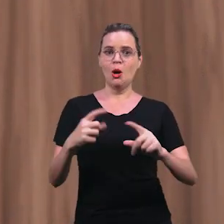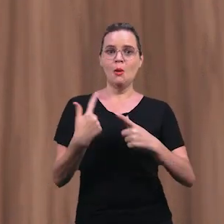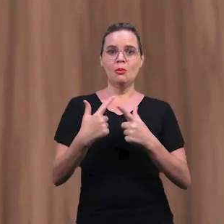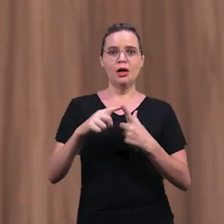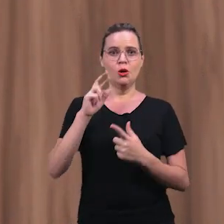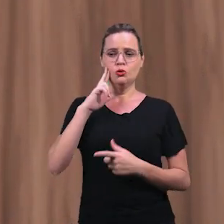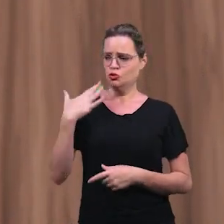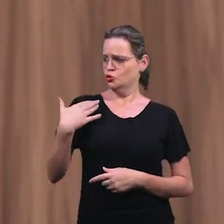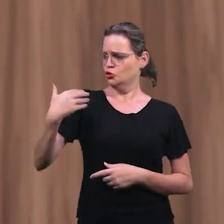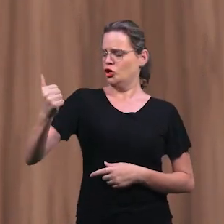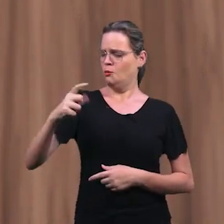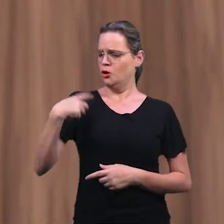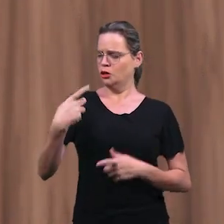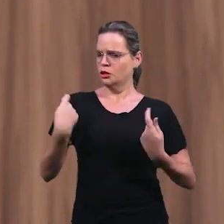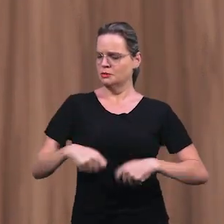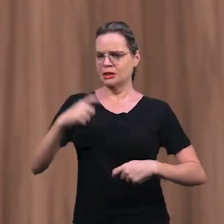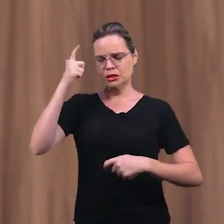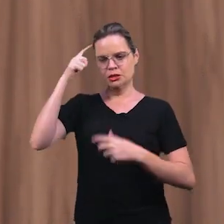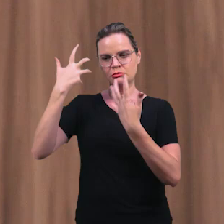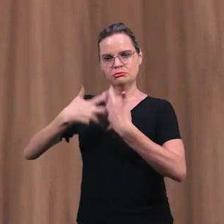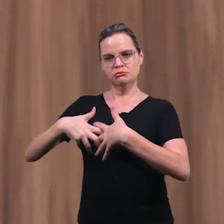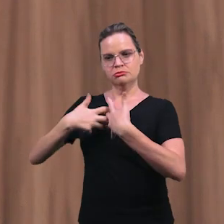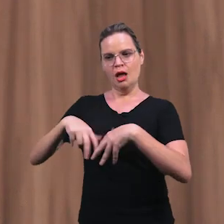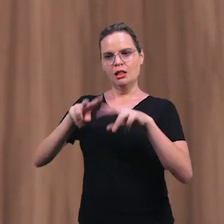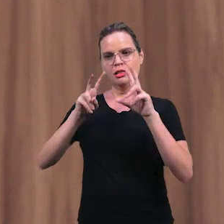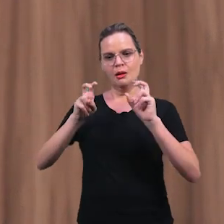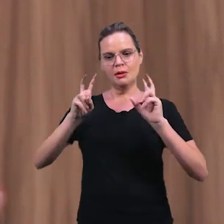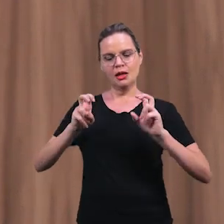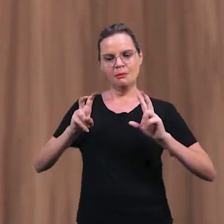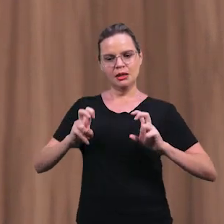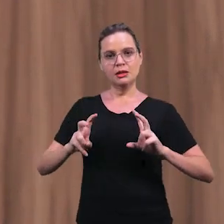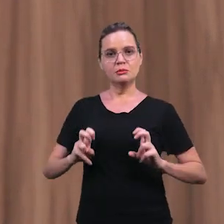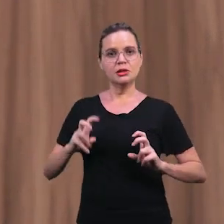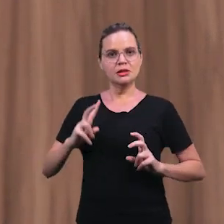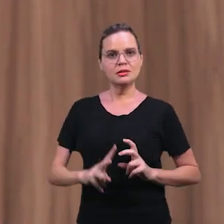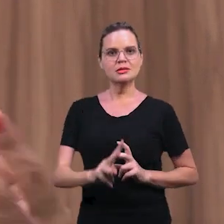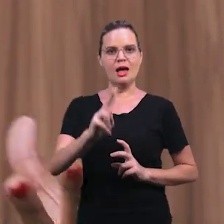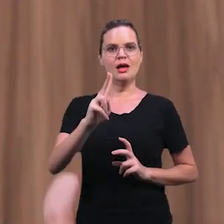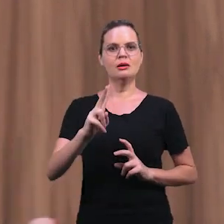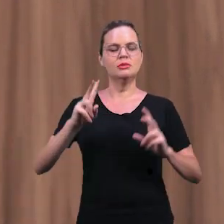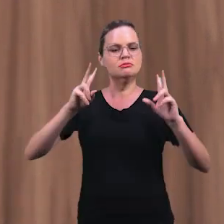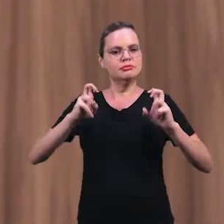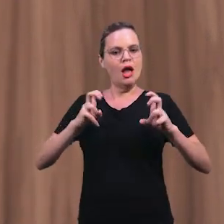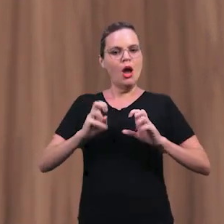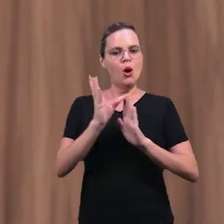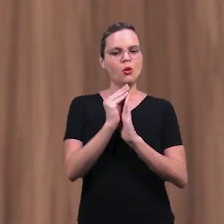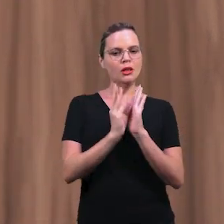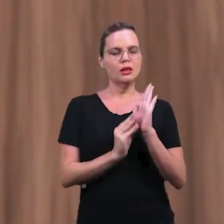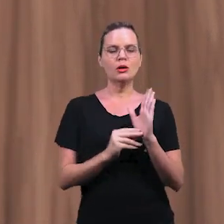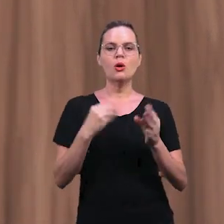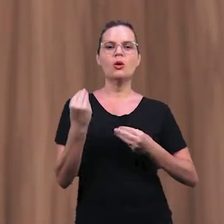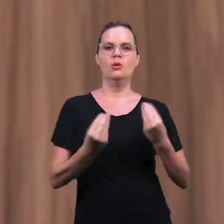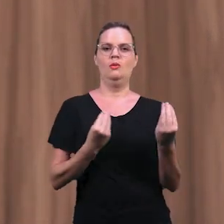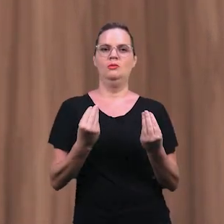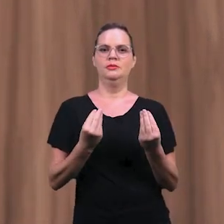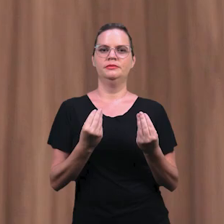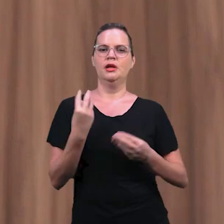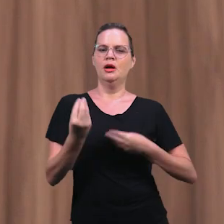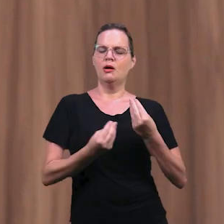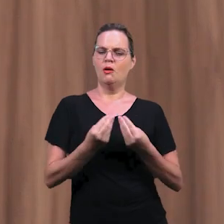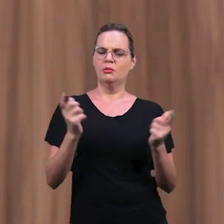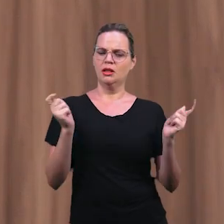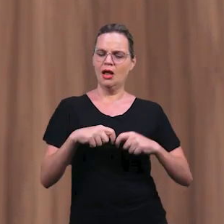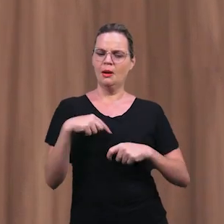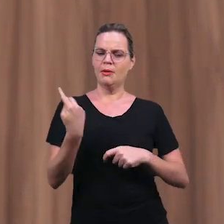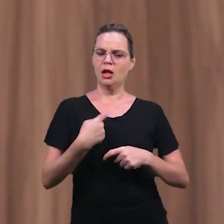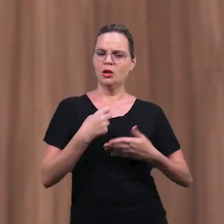tempo. E é nisso que nós temos pensado em cada tema, né, Mônica, que a gente vem desenvolvendo esses conteúdos, qual a